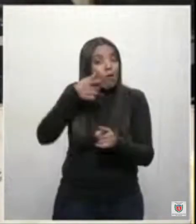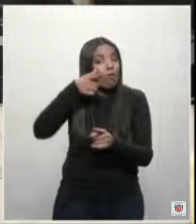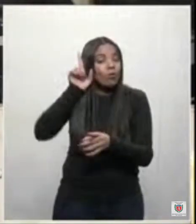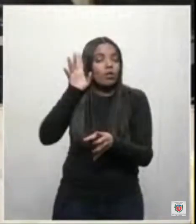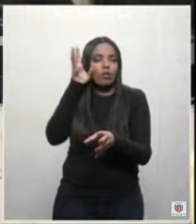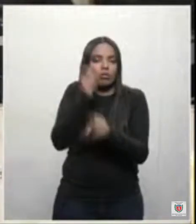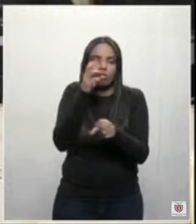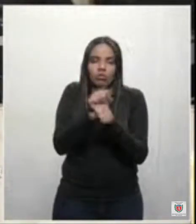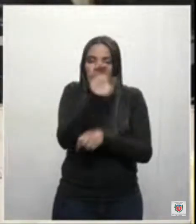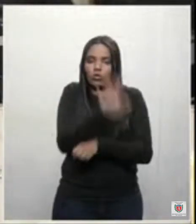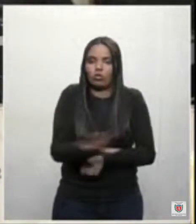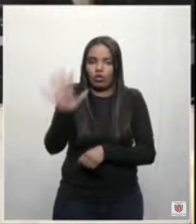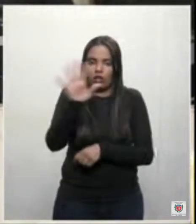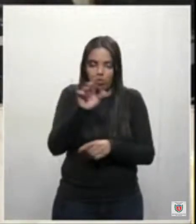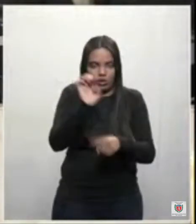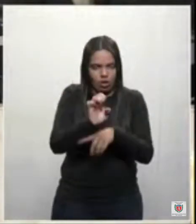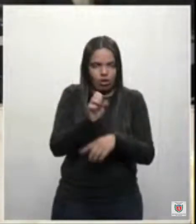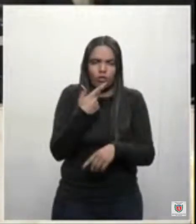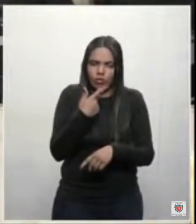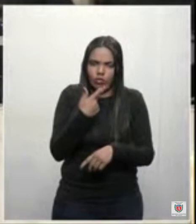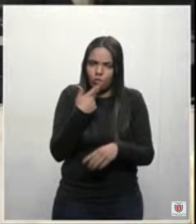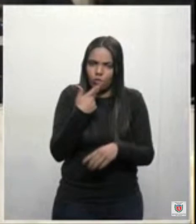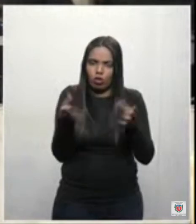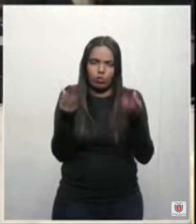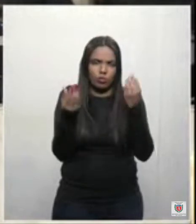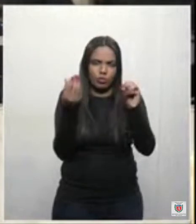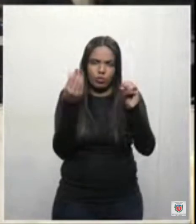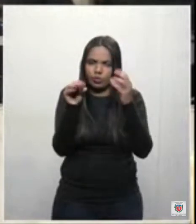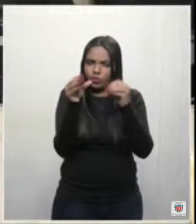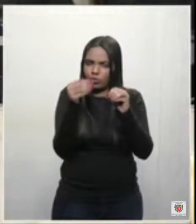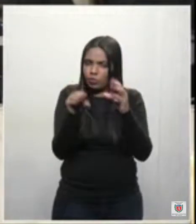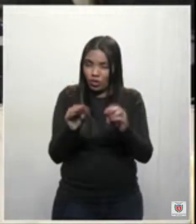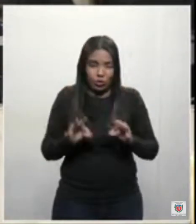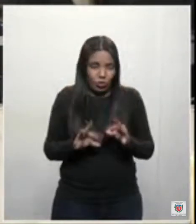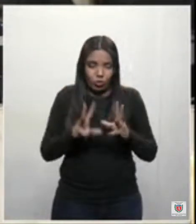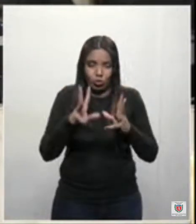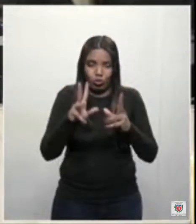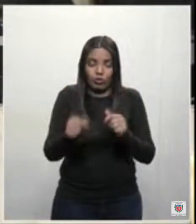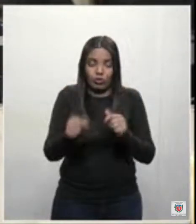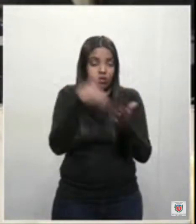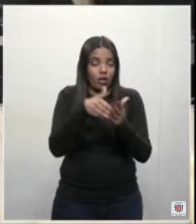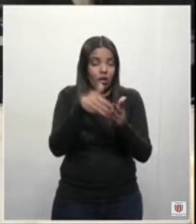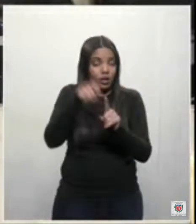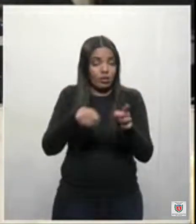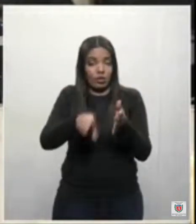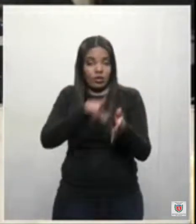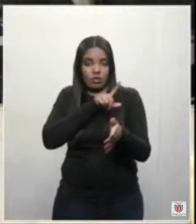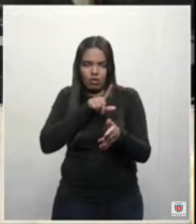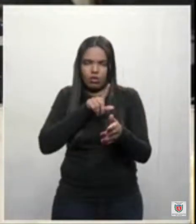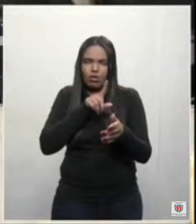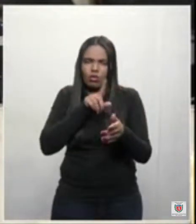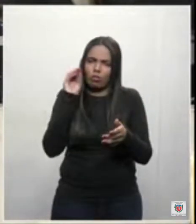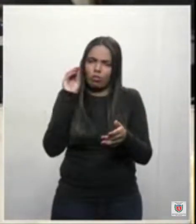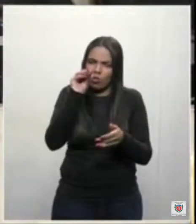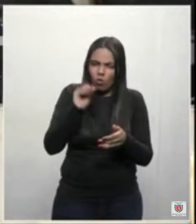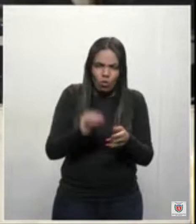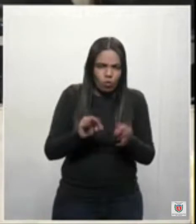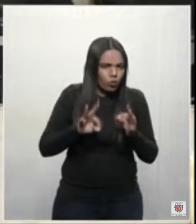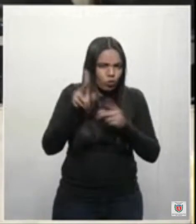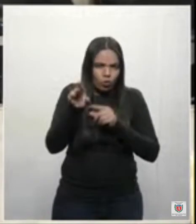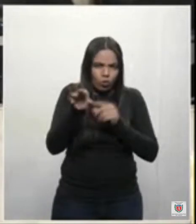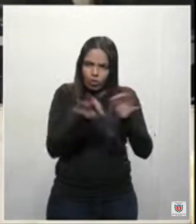do Estado colocou à disposição as informações todas, até o mês passado, disponíveis e estão todos